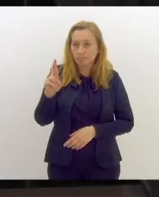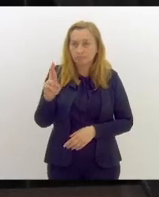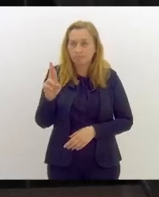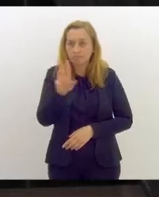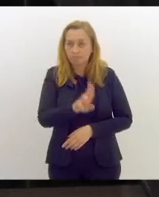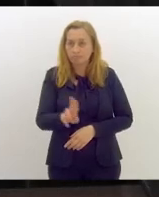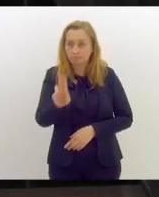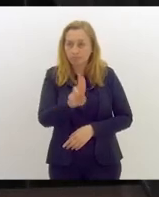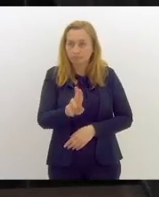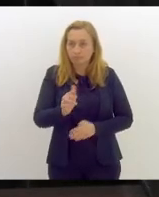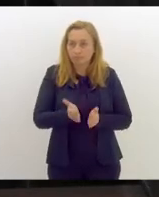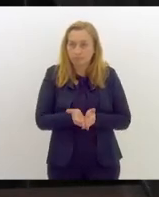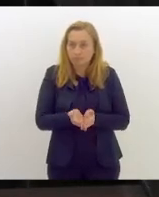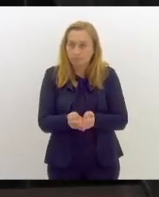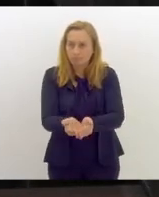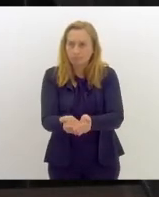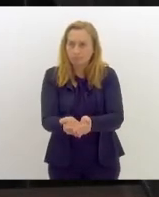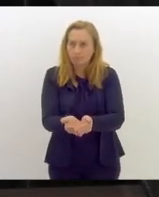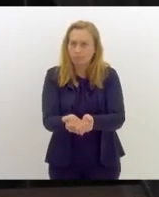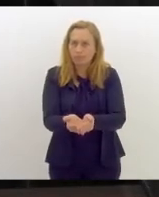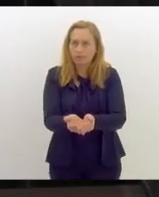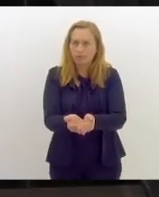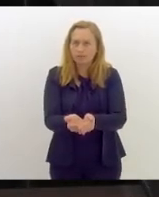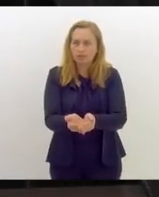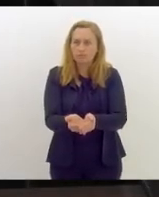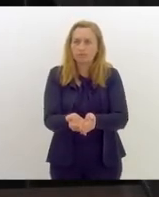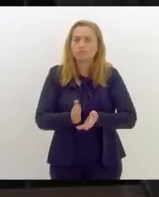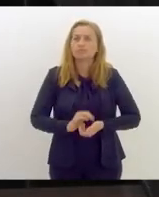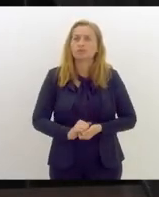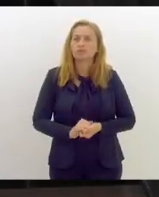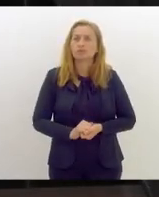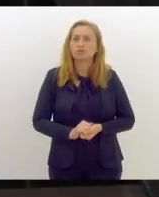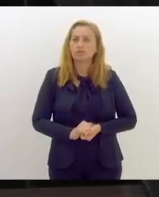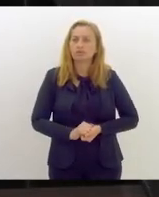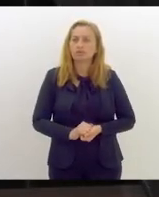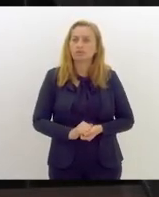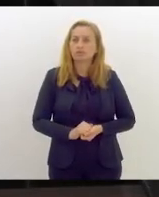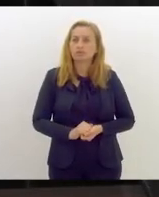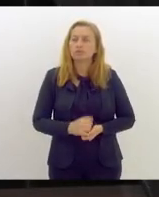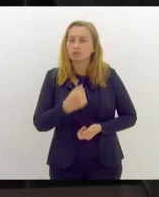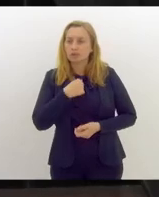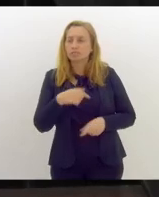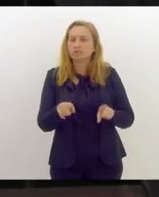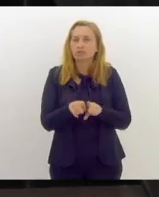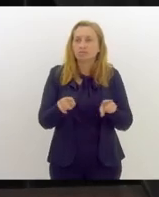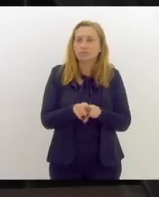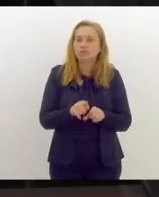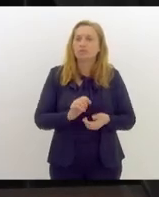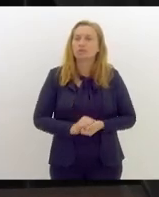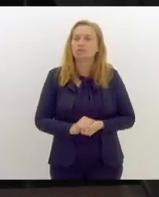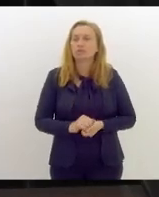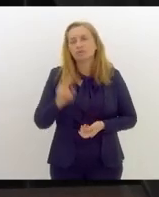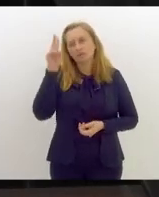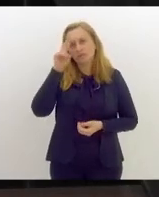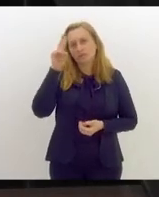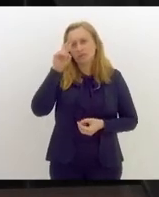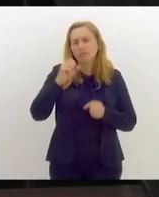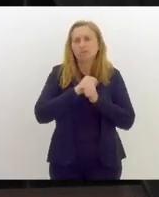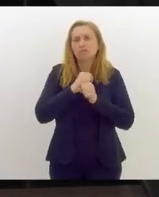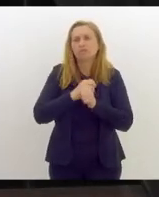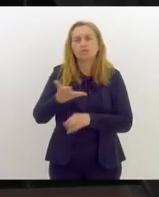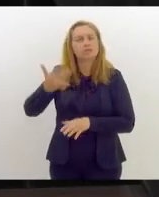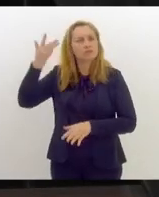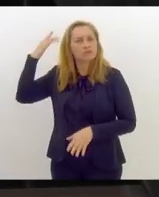um usuário da barca e eu também não de uma forma tão frequente como vossa excelência quero lembrar aqui que no ano passado